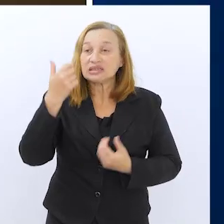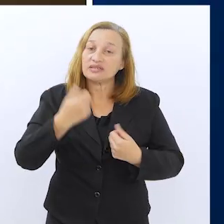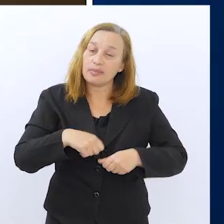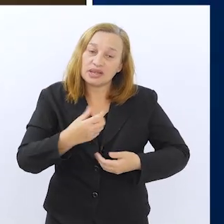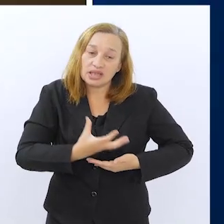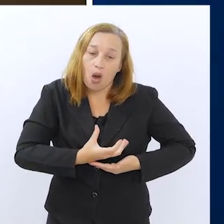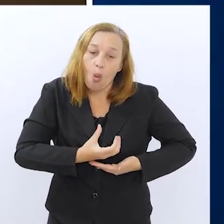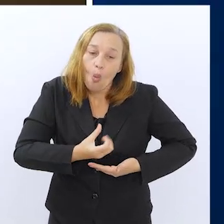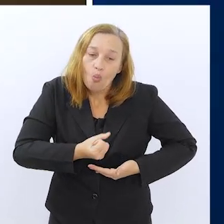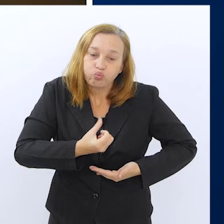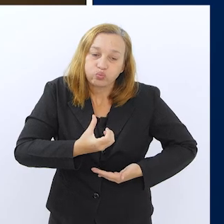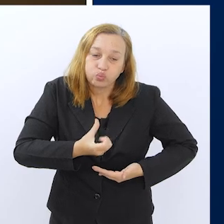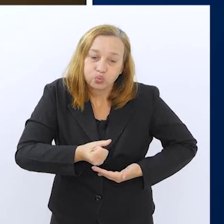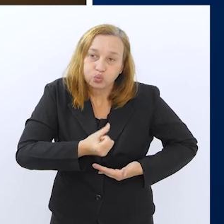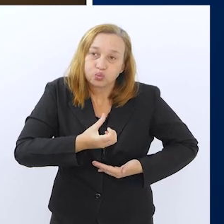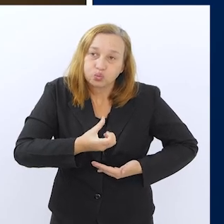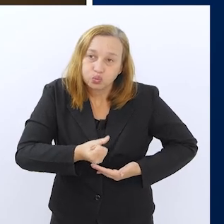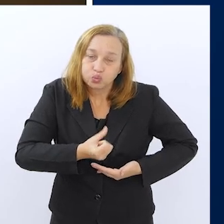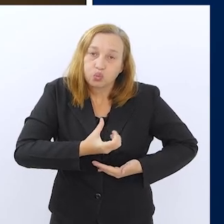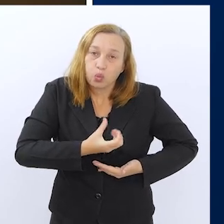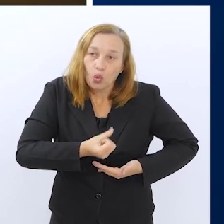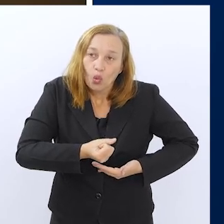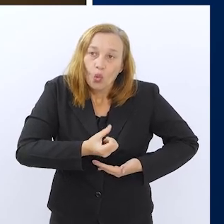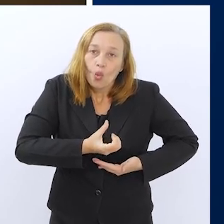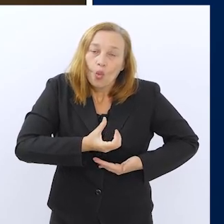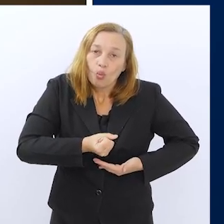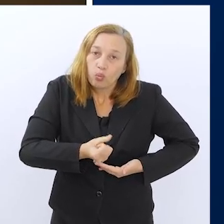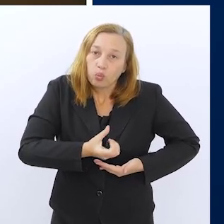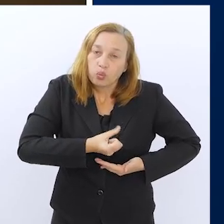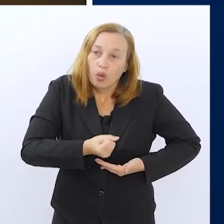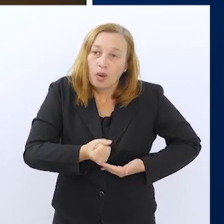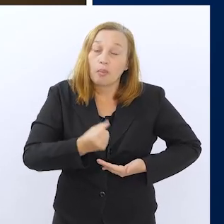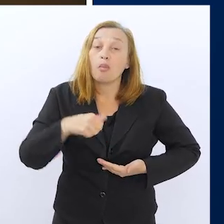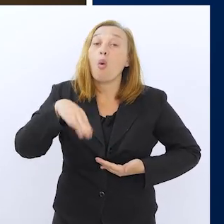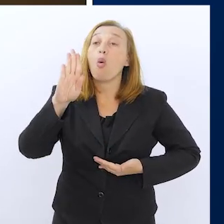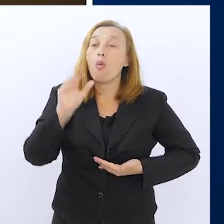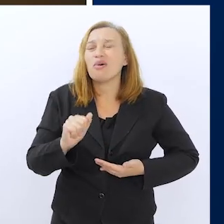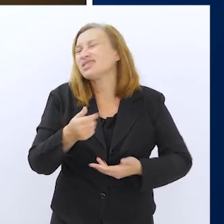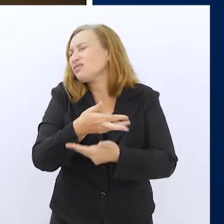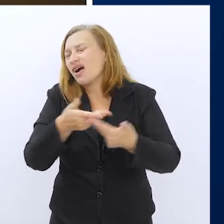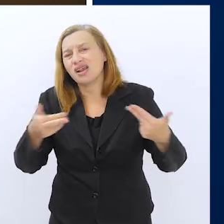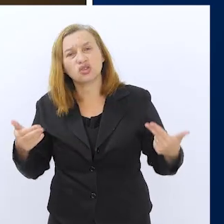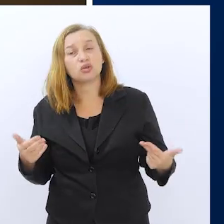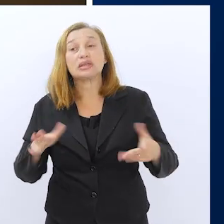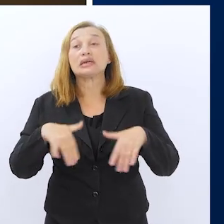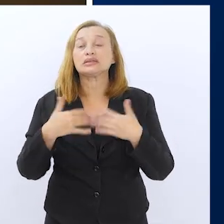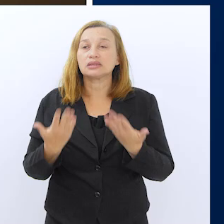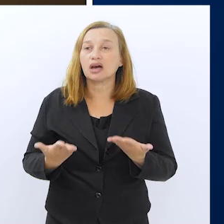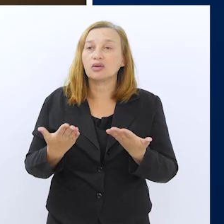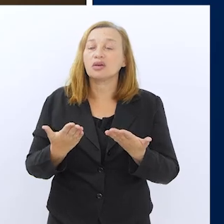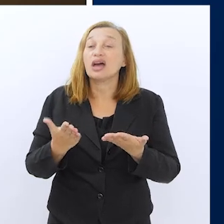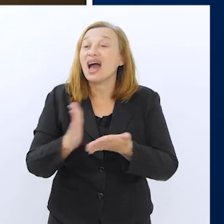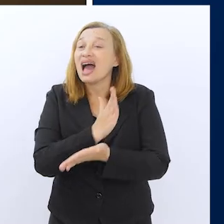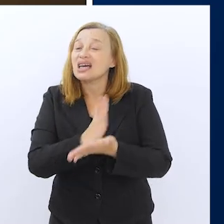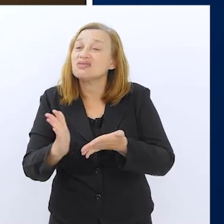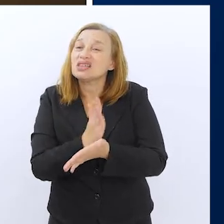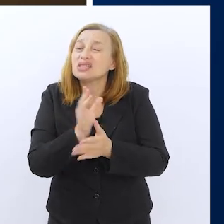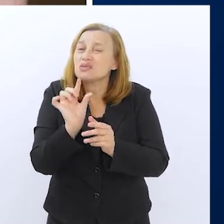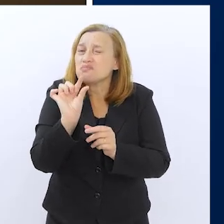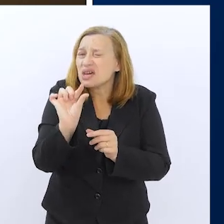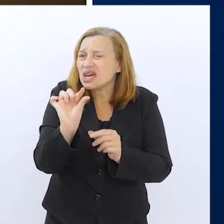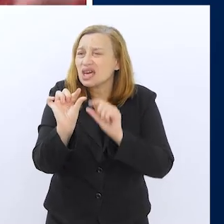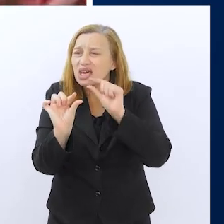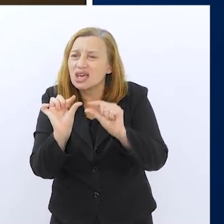essa mama Ordenhar, de talvez, né? deslizamento, ordenha de alívio? A gente tem que orientar. São muitas coisas e às